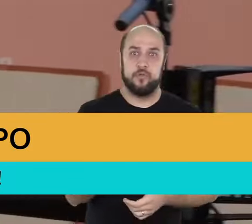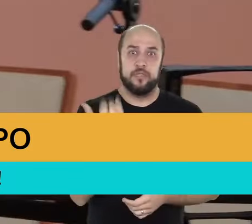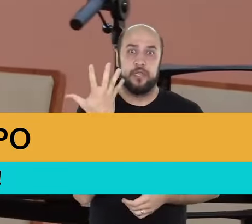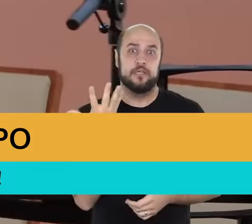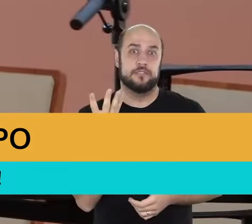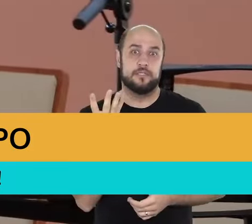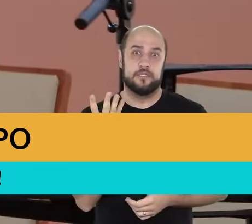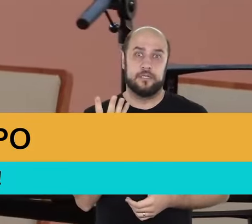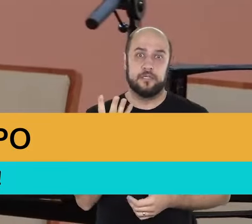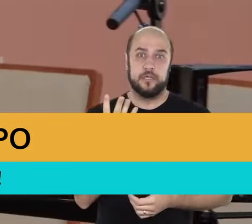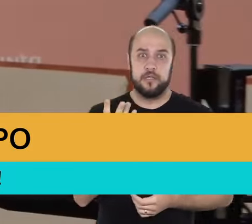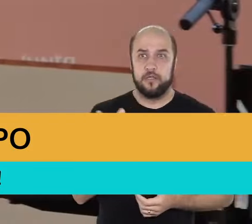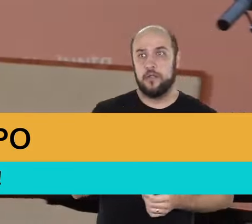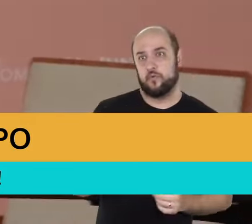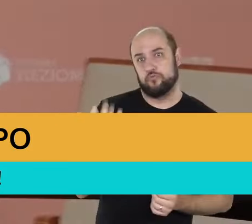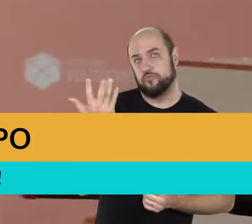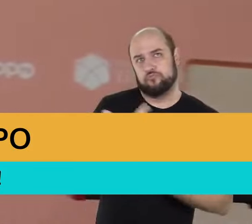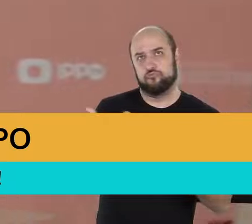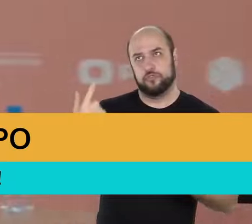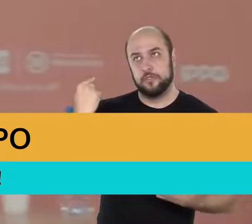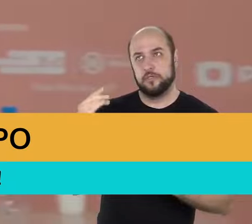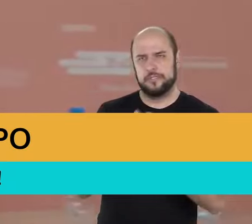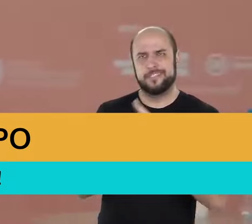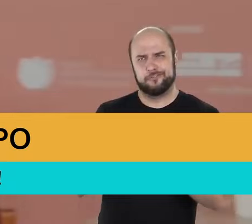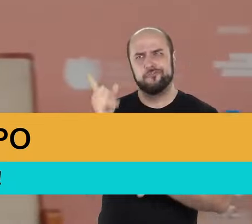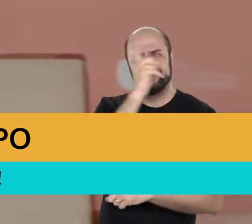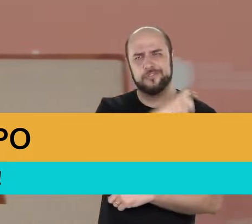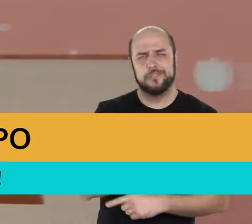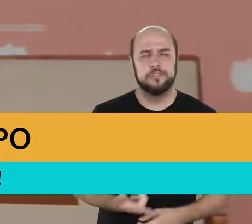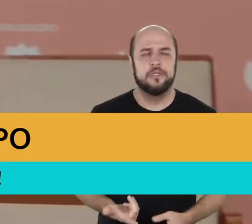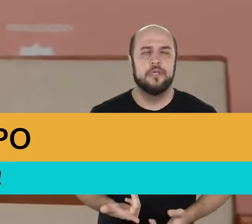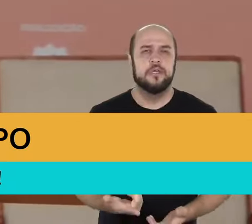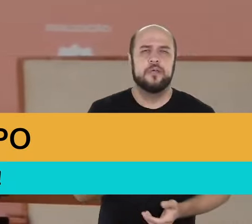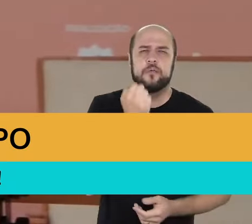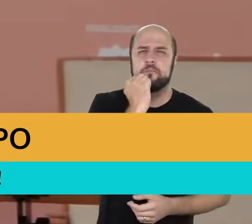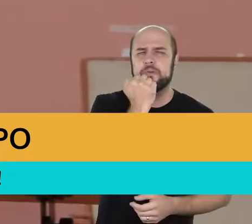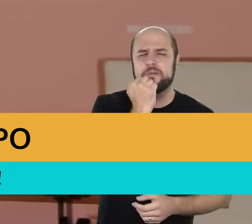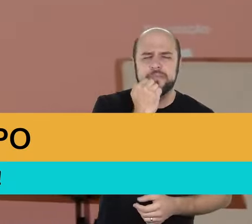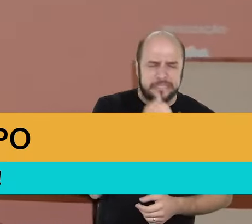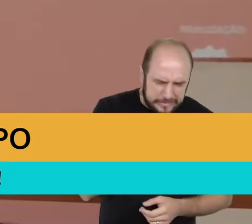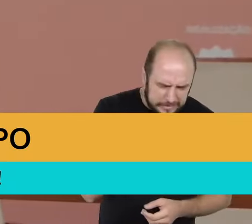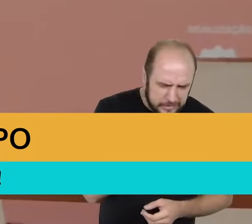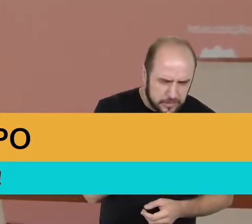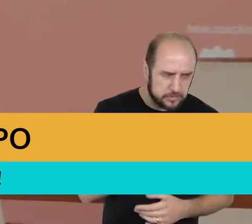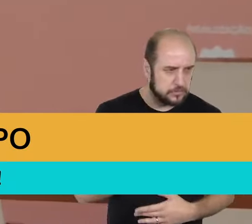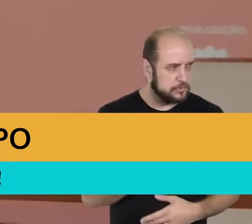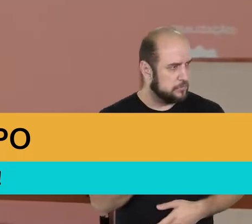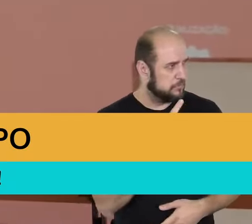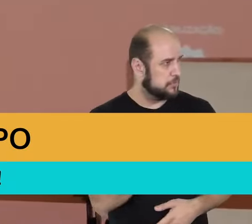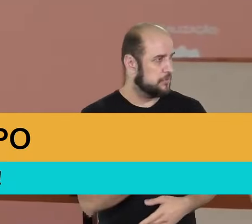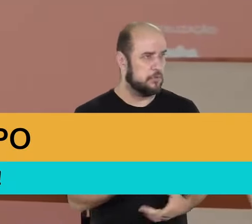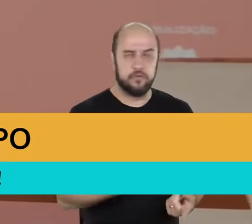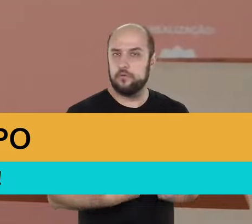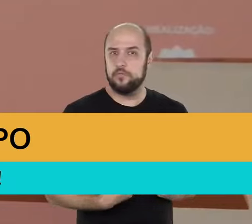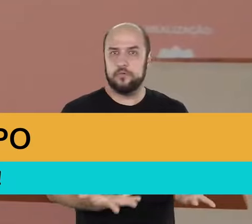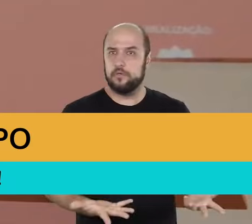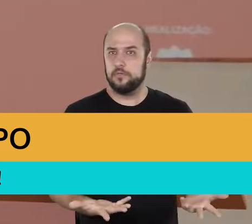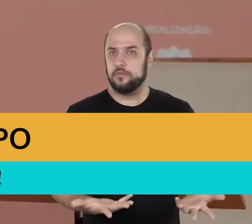coisa muito grave lá na minha igreja, e minha mãe estava tão mal, e eu, oh, gente, para que